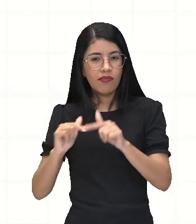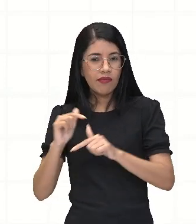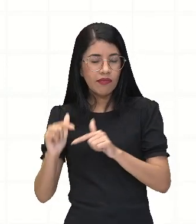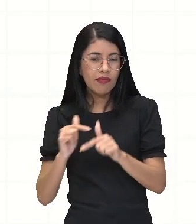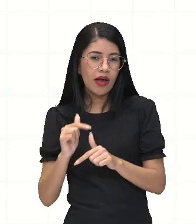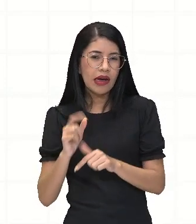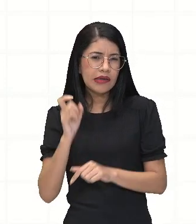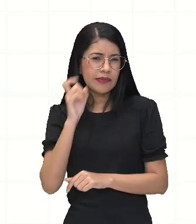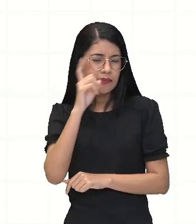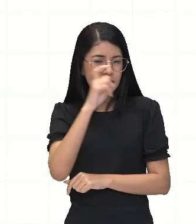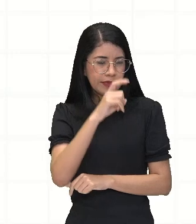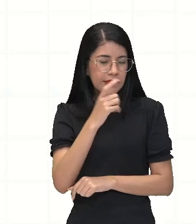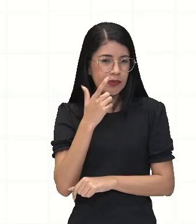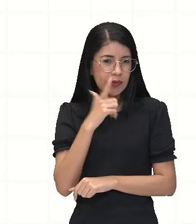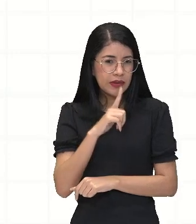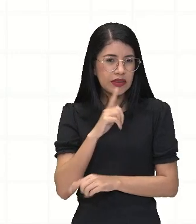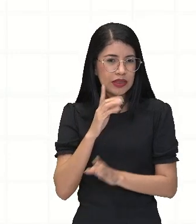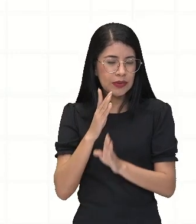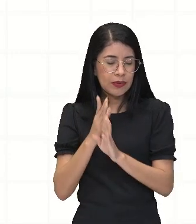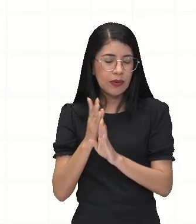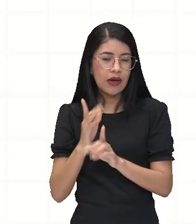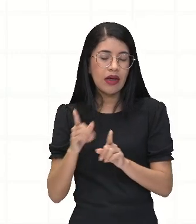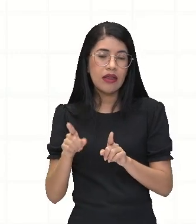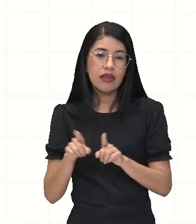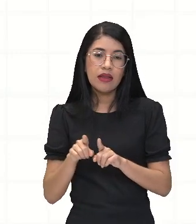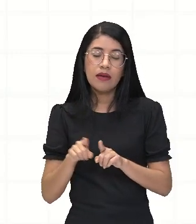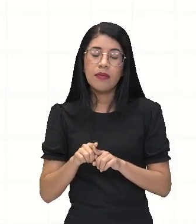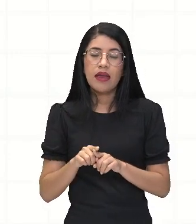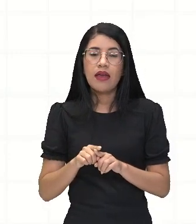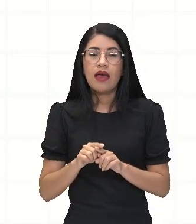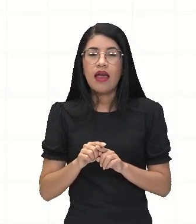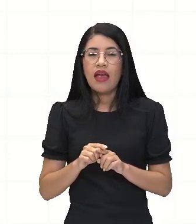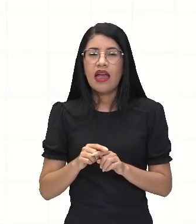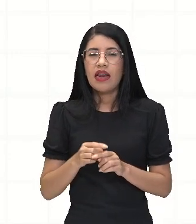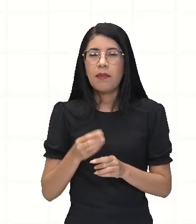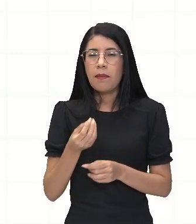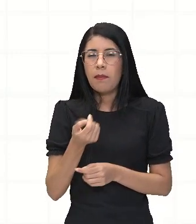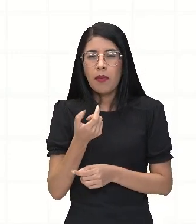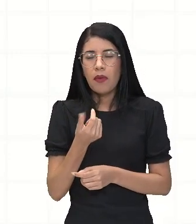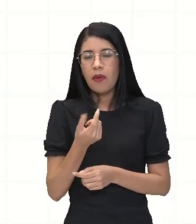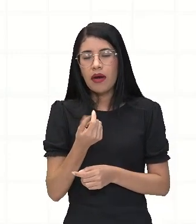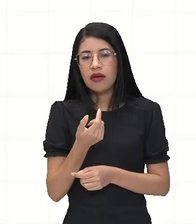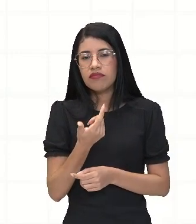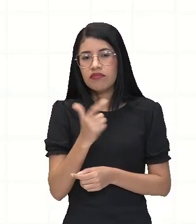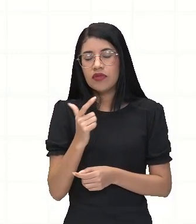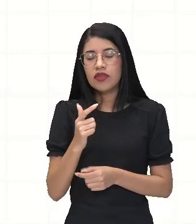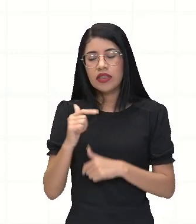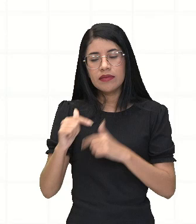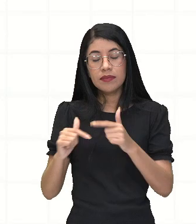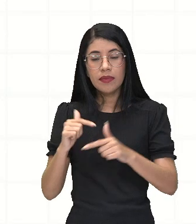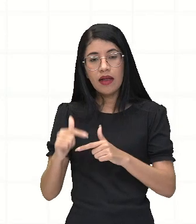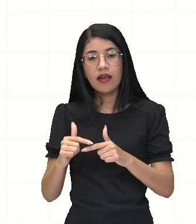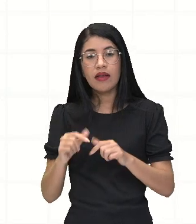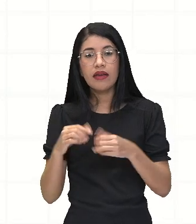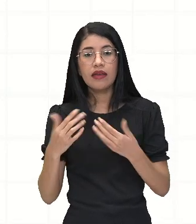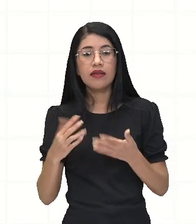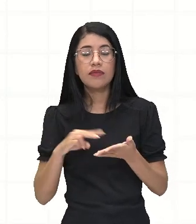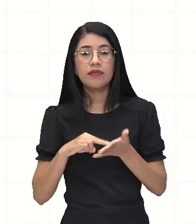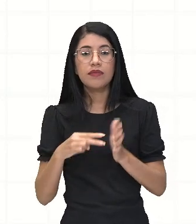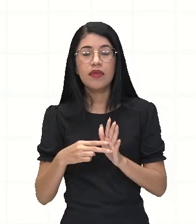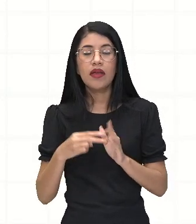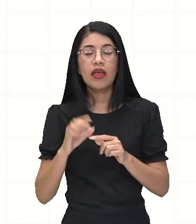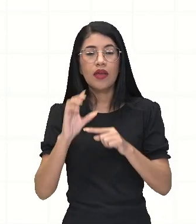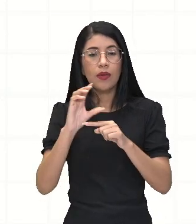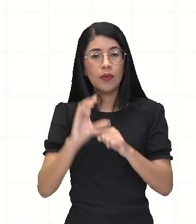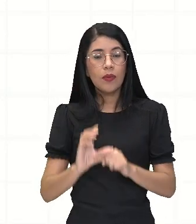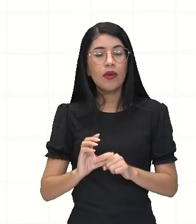obra difícil de conseguir, era uma mão de obra muitas vezes escassa, então esses capitães de aldeia, eles